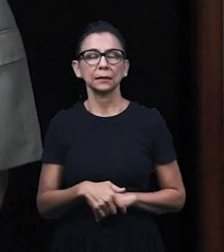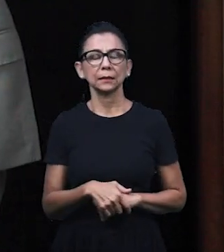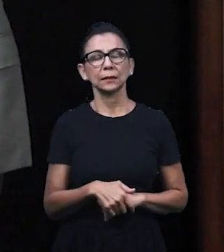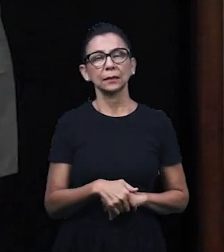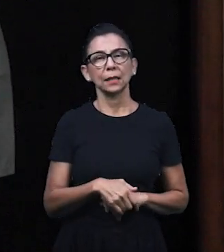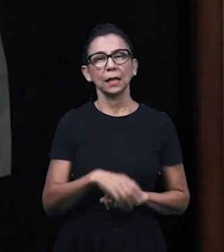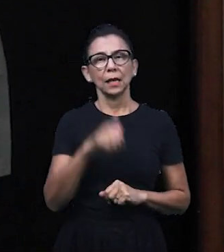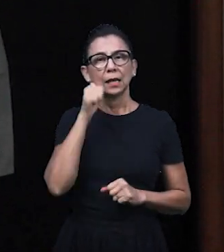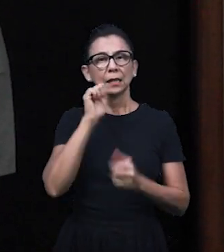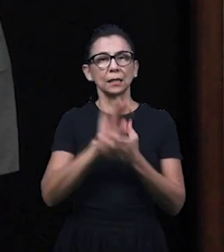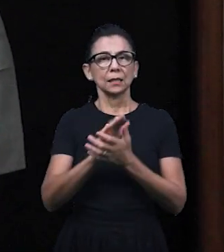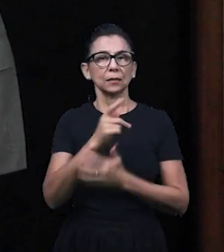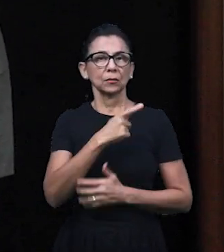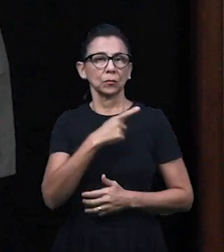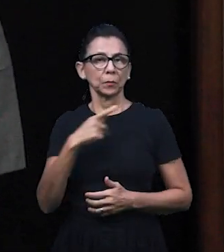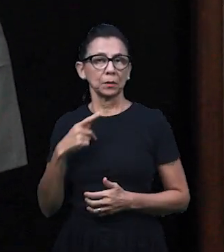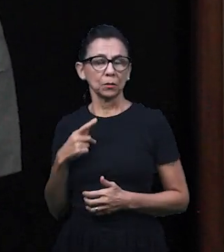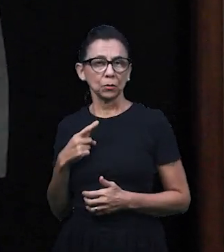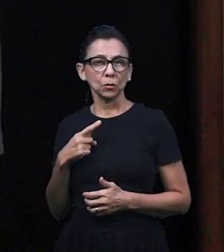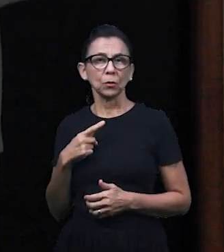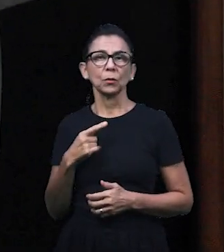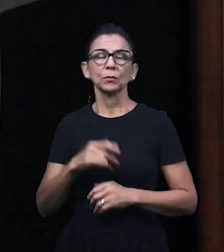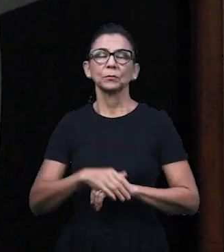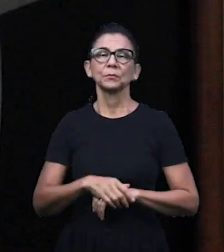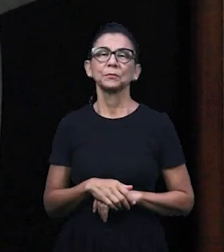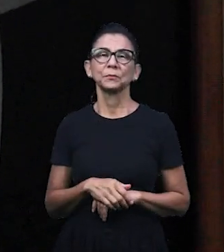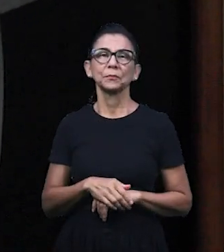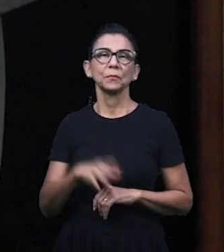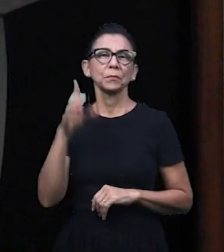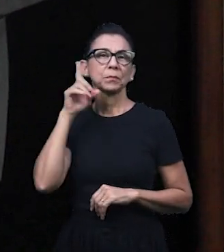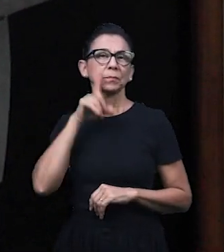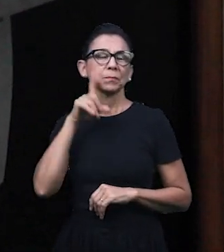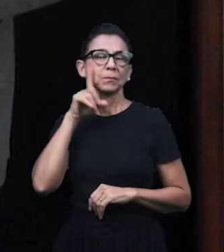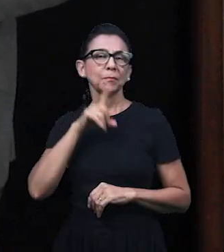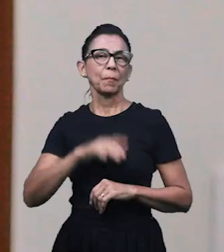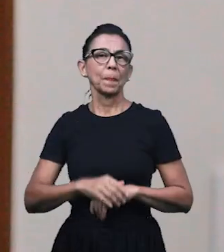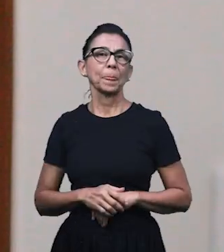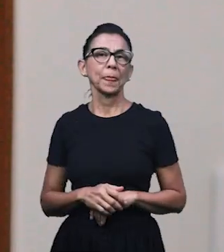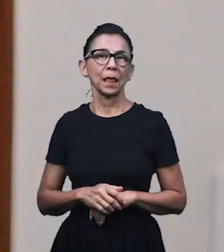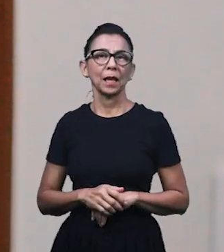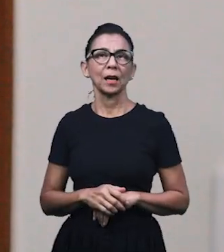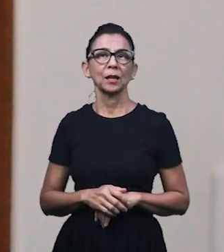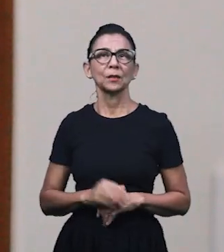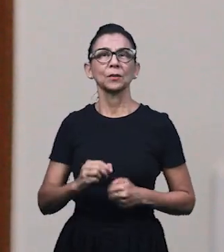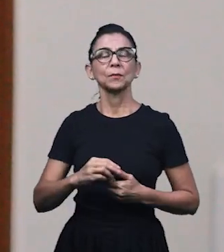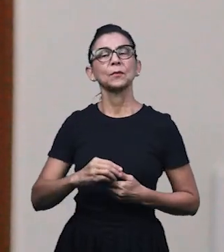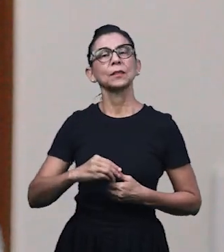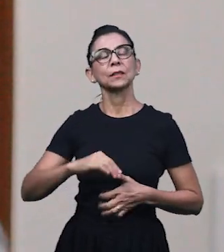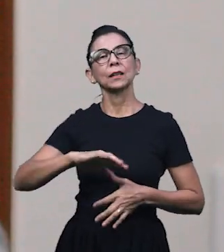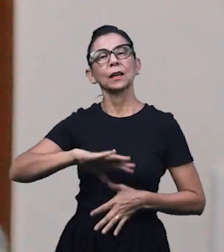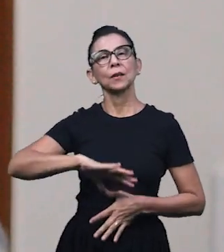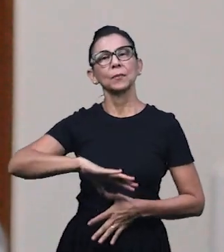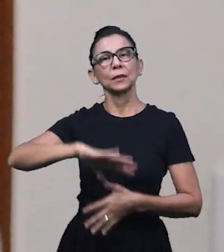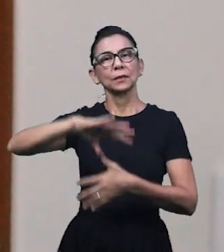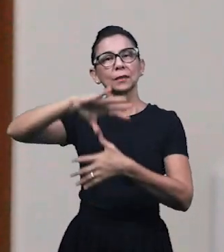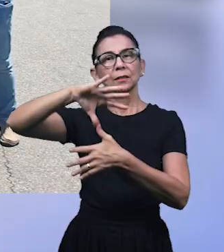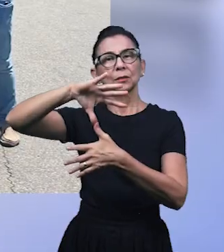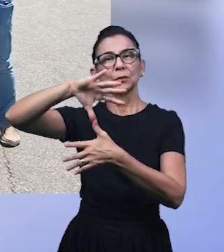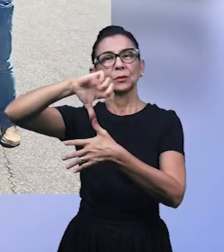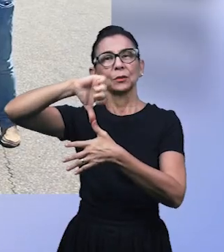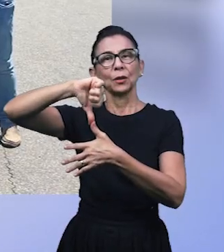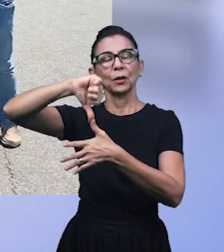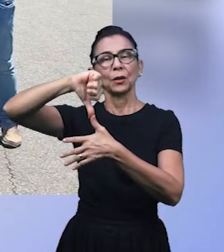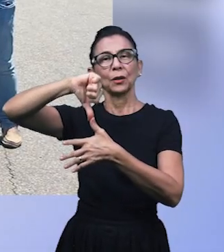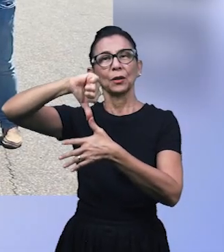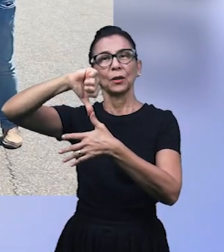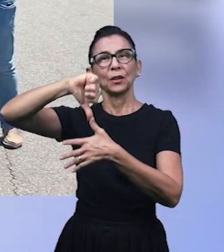ela vai mandar para nós aqui as informações daquilo que aconteceu lá na América do Norte. Irmã Isabela, paz do Senhor, seja bem-vinda.